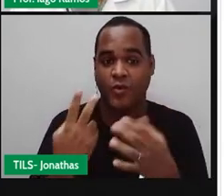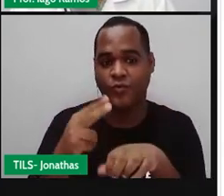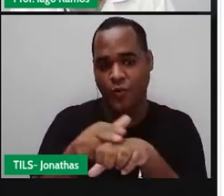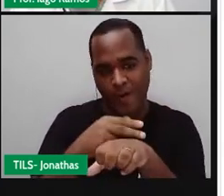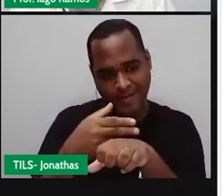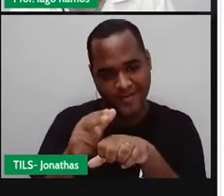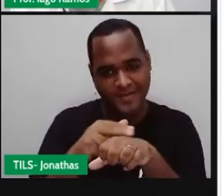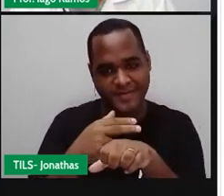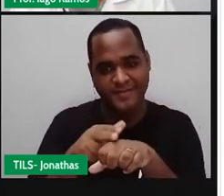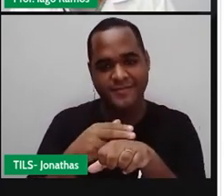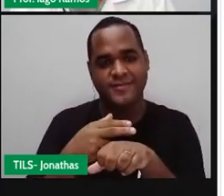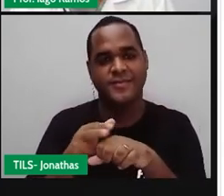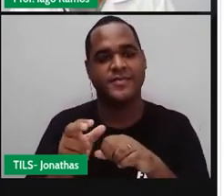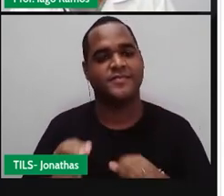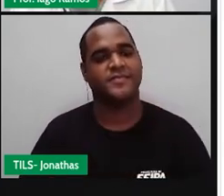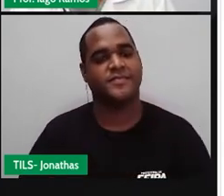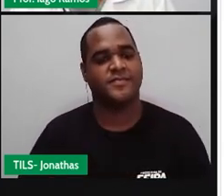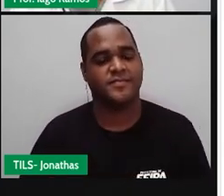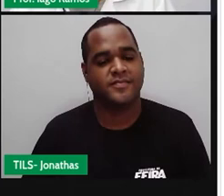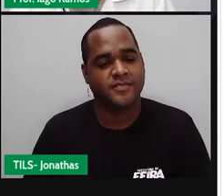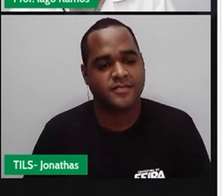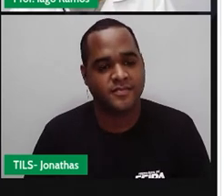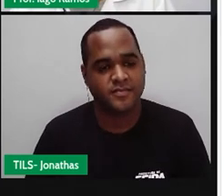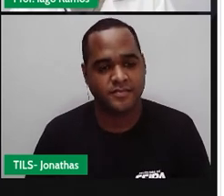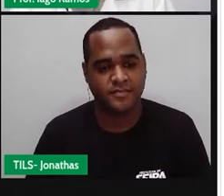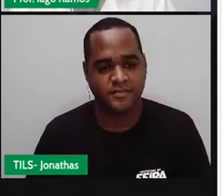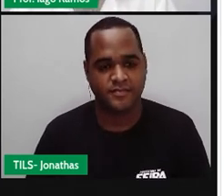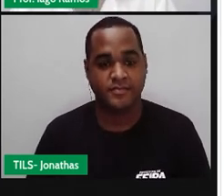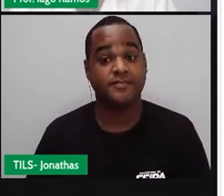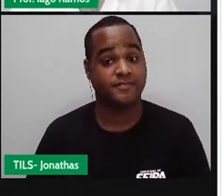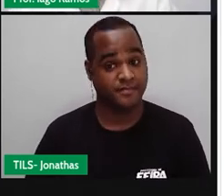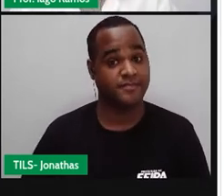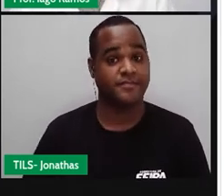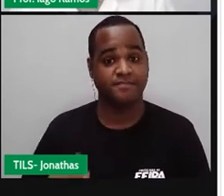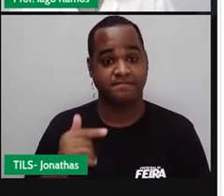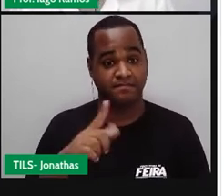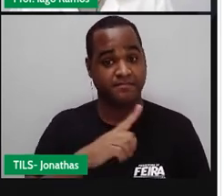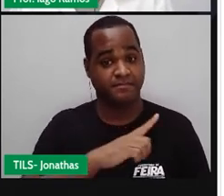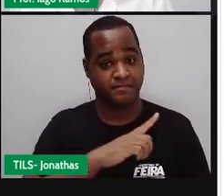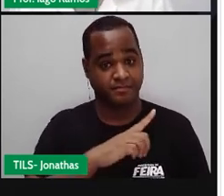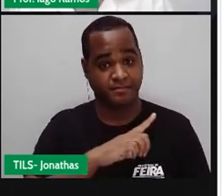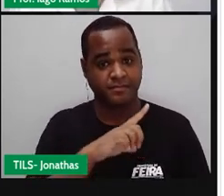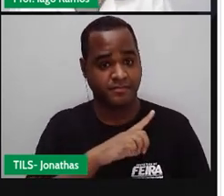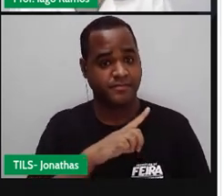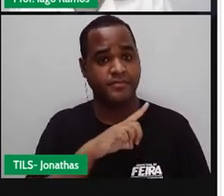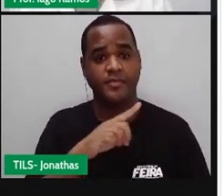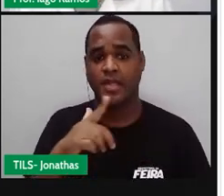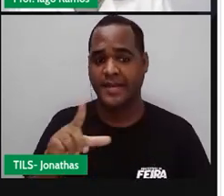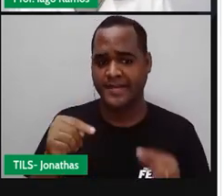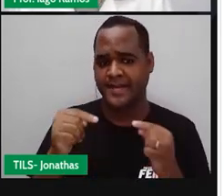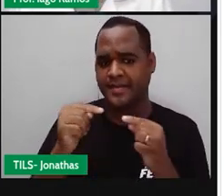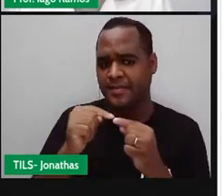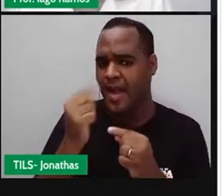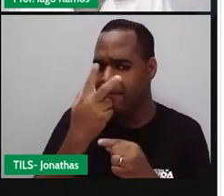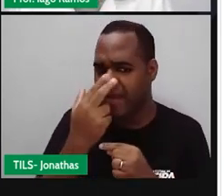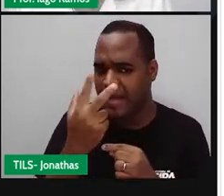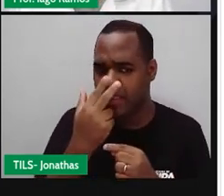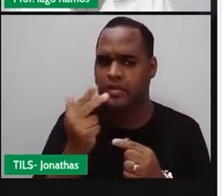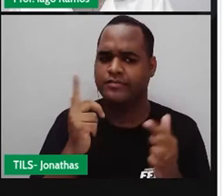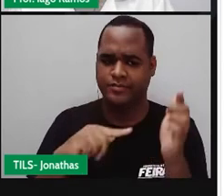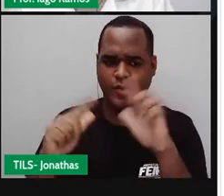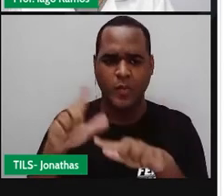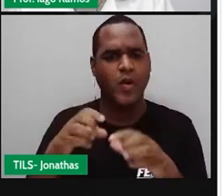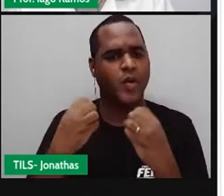barrinha de chocolate e mais ainda existem barrinhas de chocolates ali que eu posso